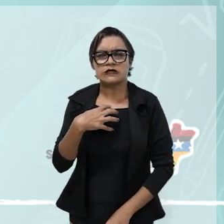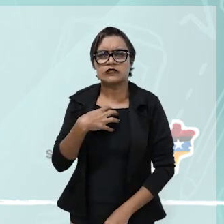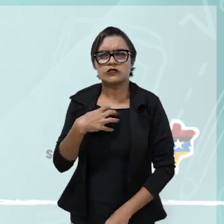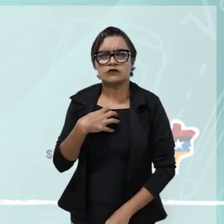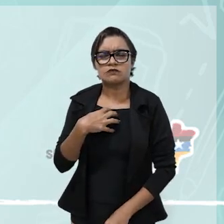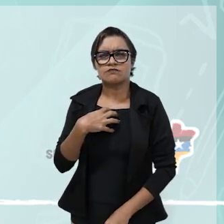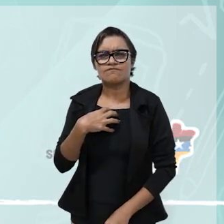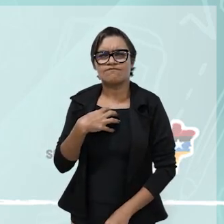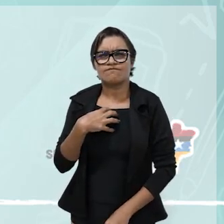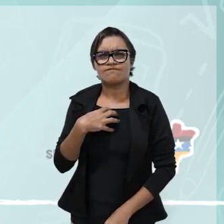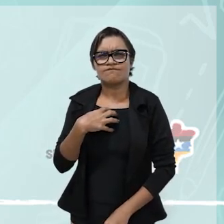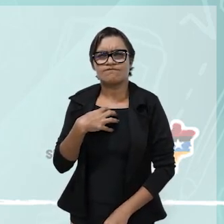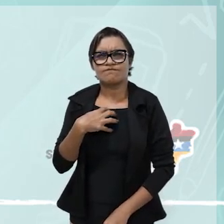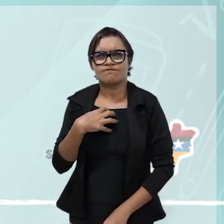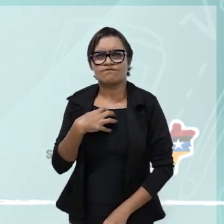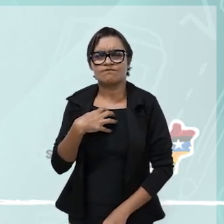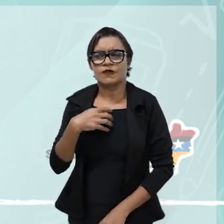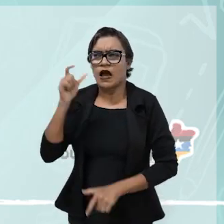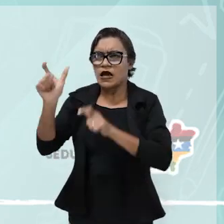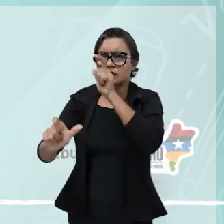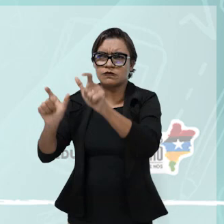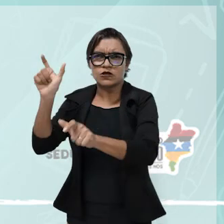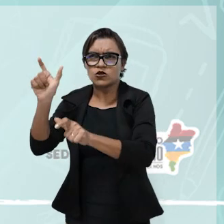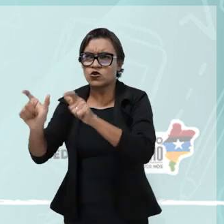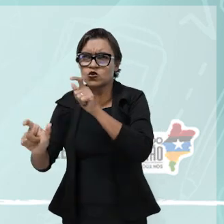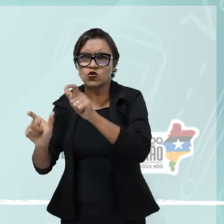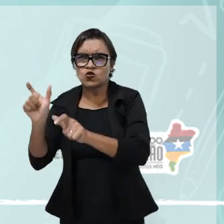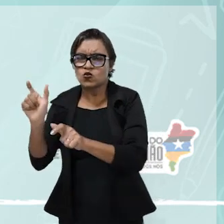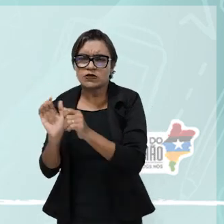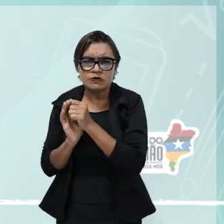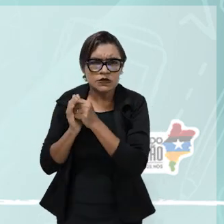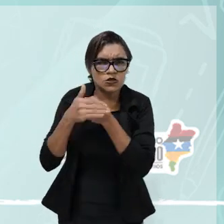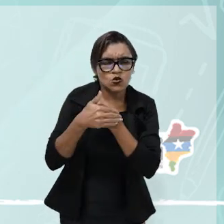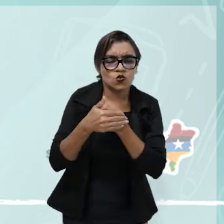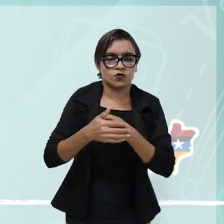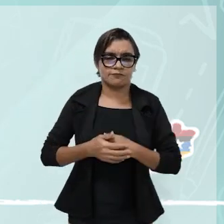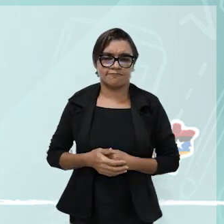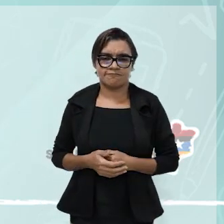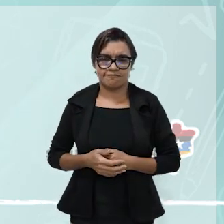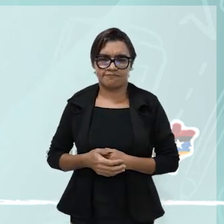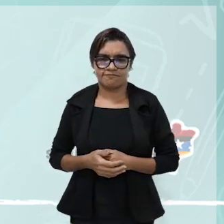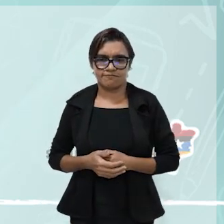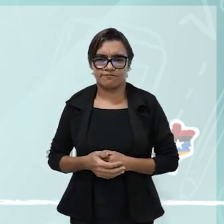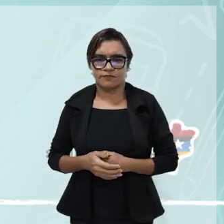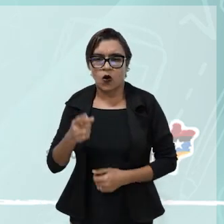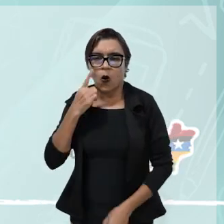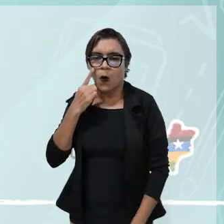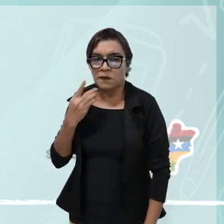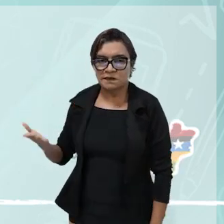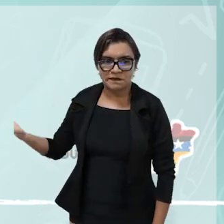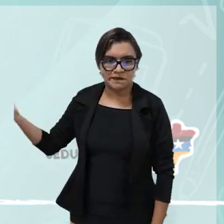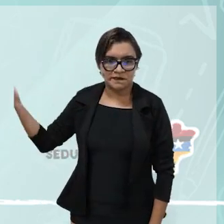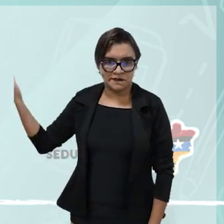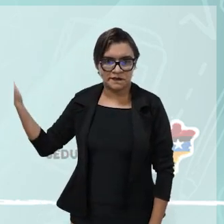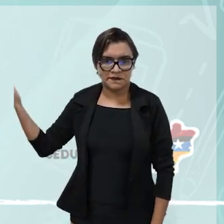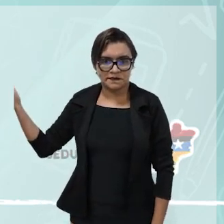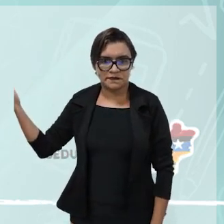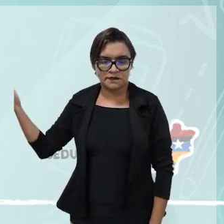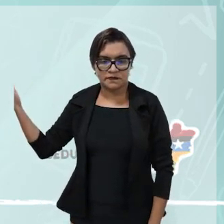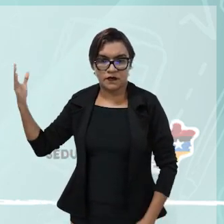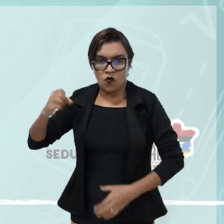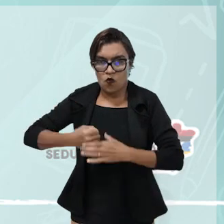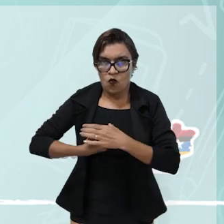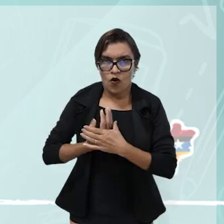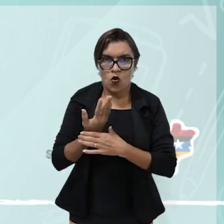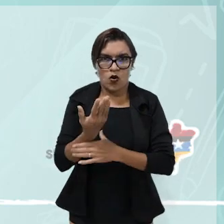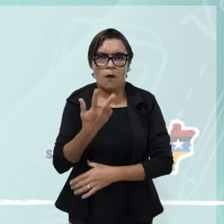das pessoas, chegando a se indagar. Que meu espero o que o fim? Sendo que o eu lírico é o seu próprio